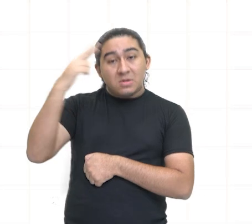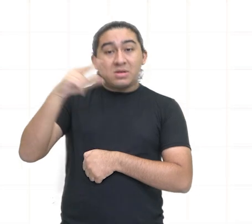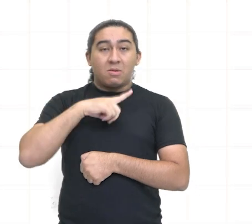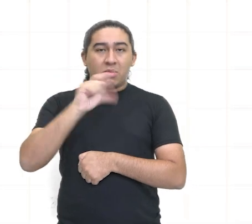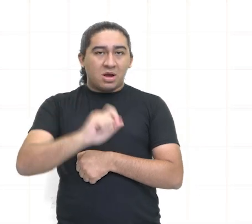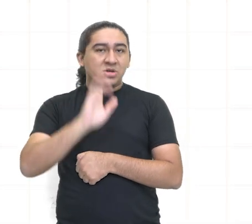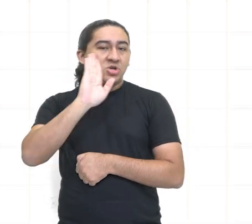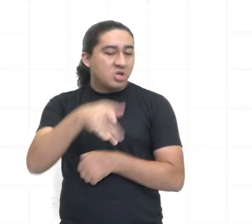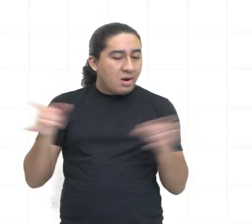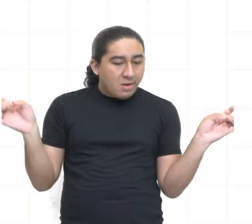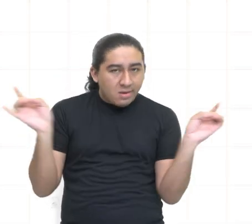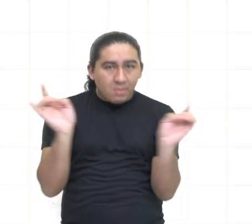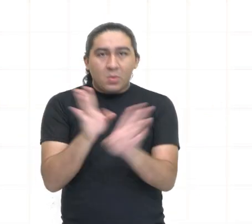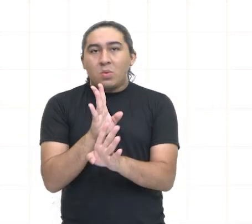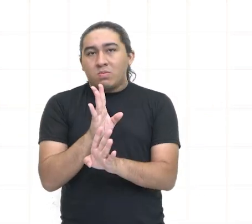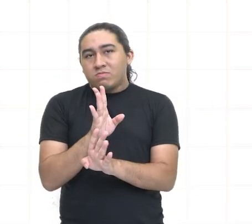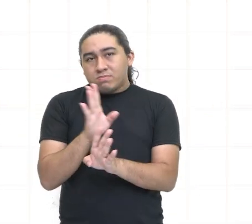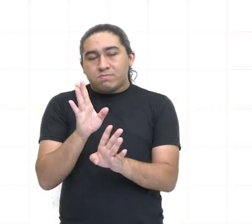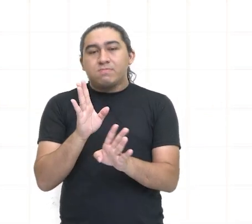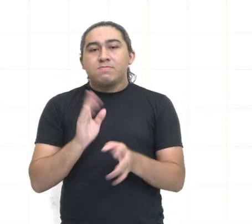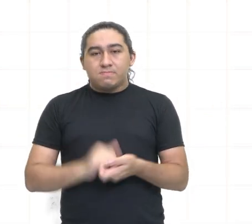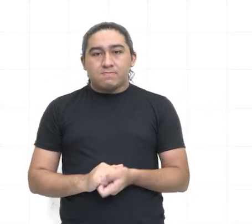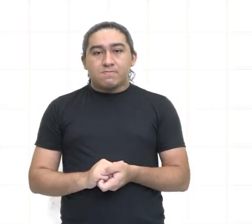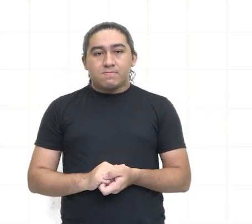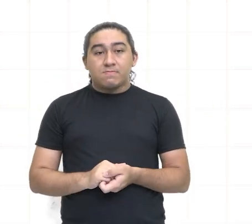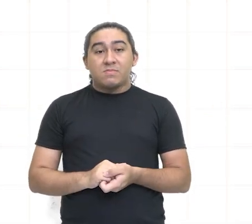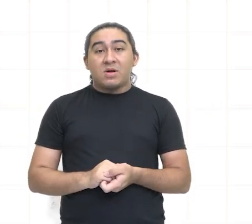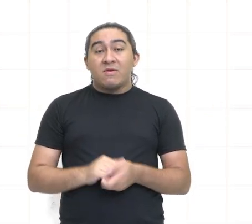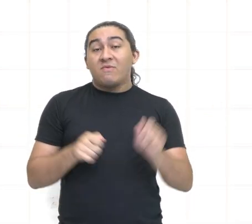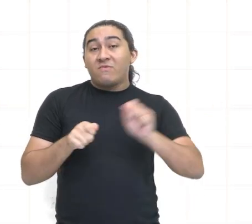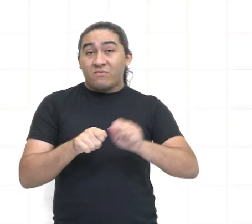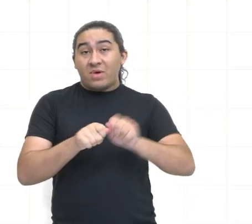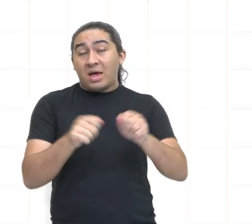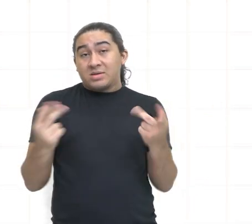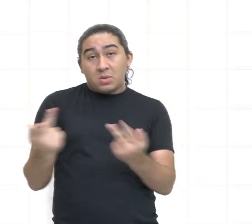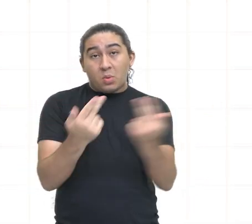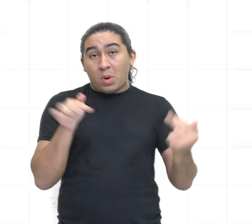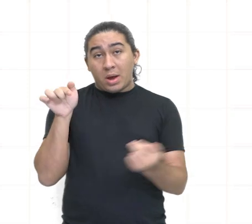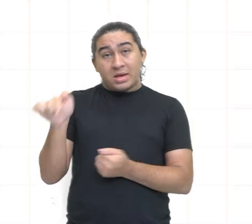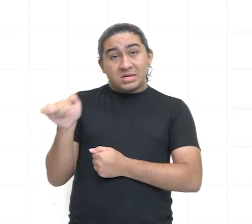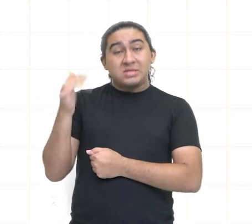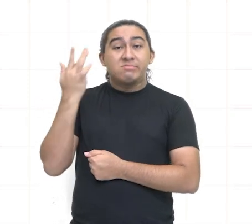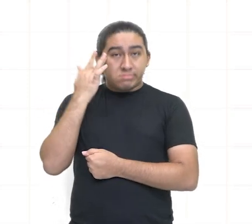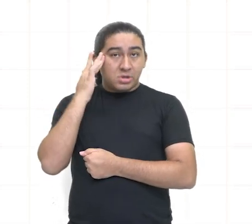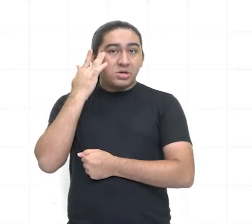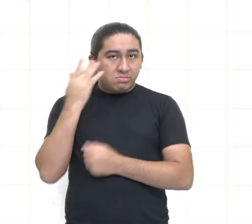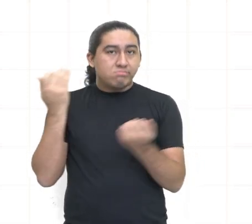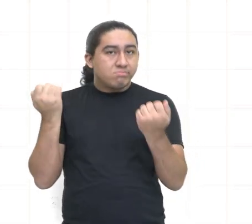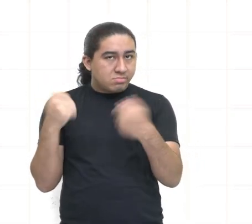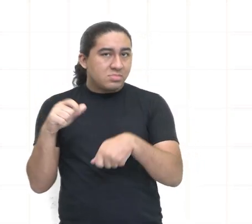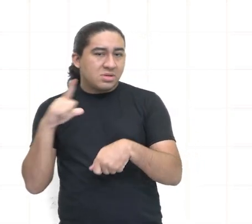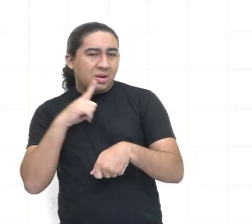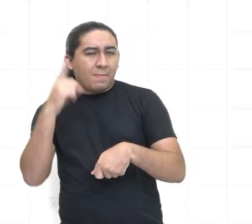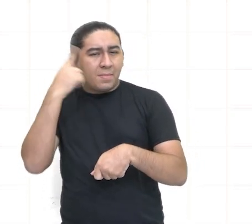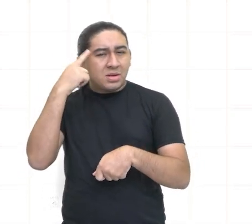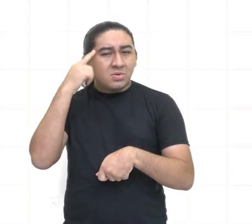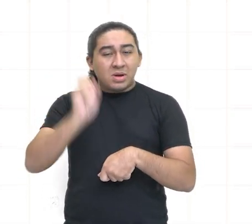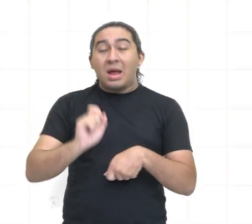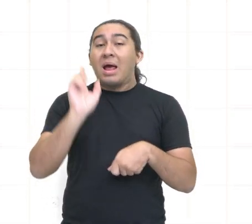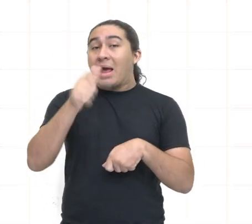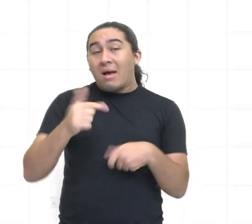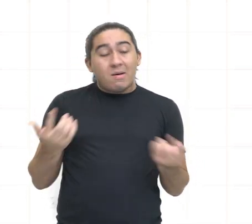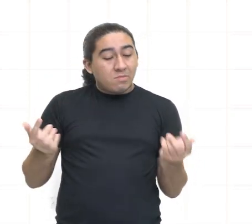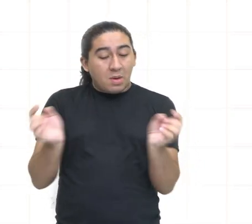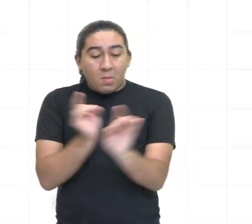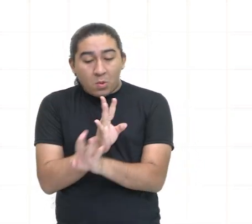cartada final. Então ele basicamente faz o que os governos franceses e britânicos colocam como a gota d'água, que